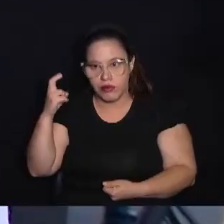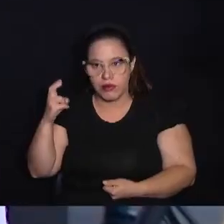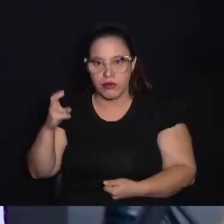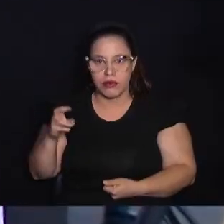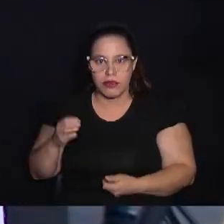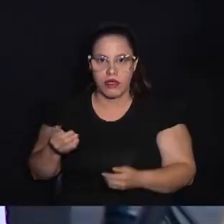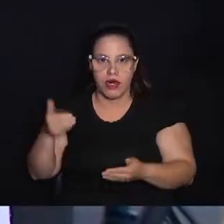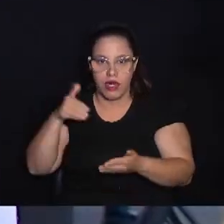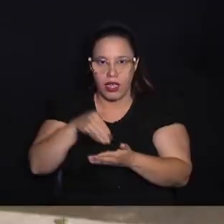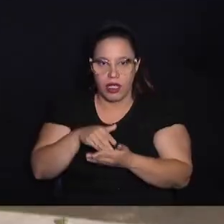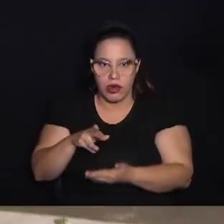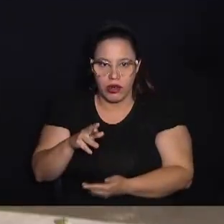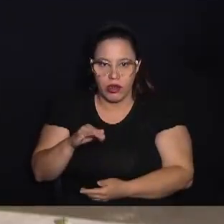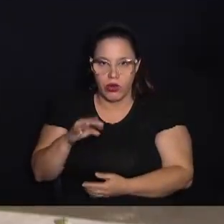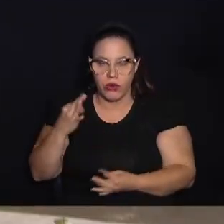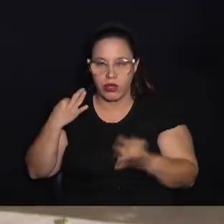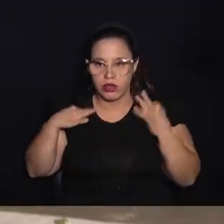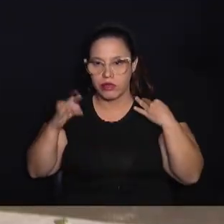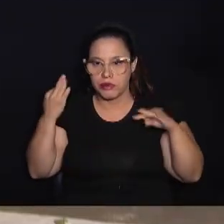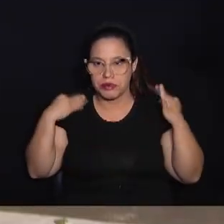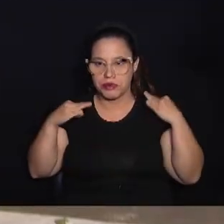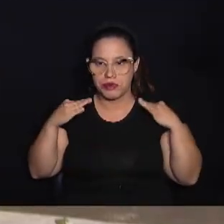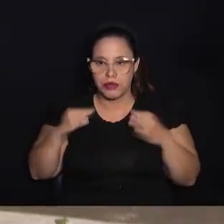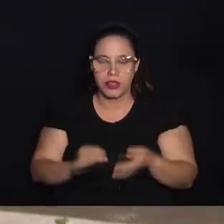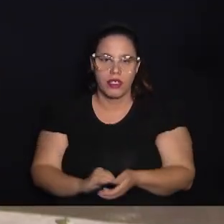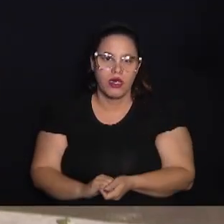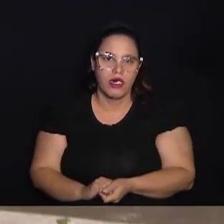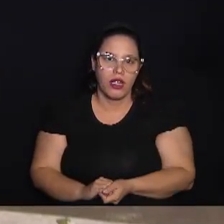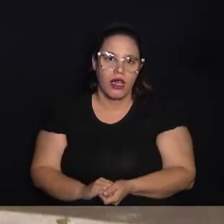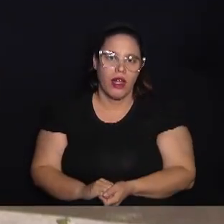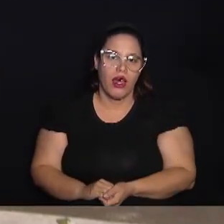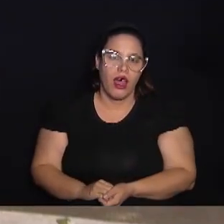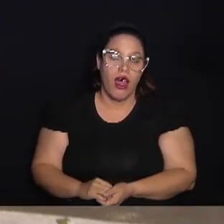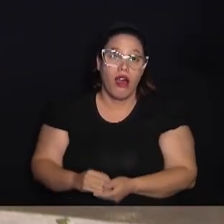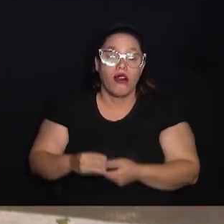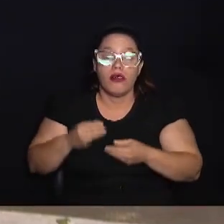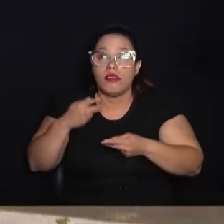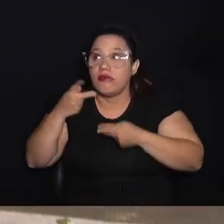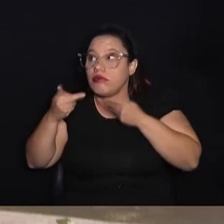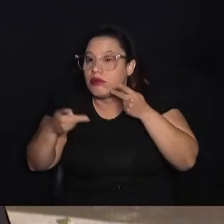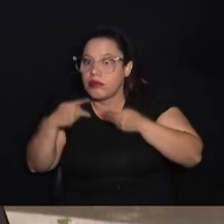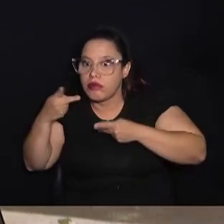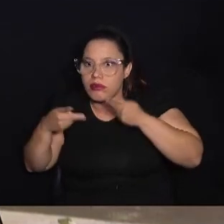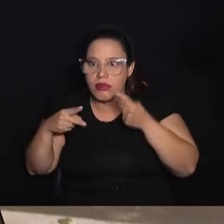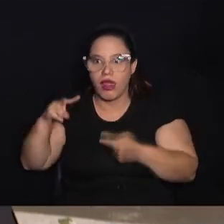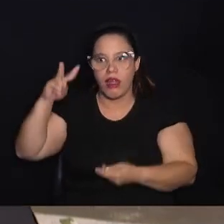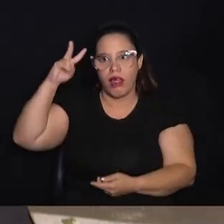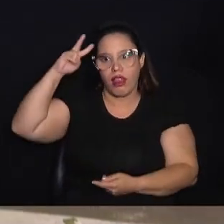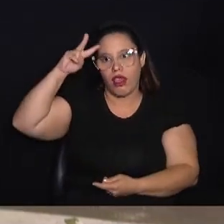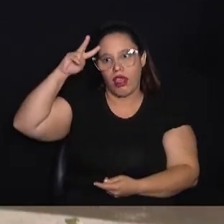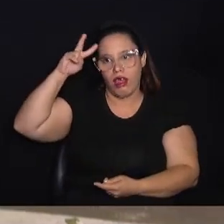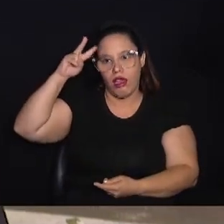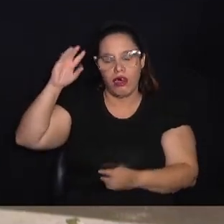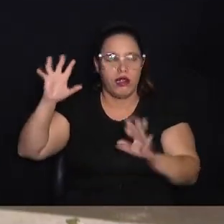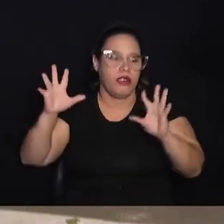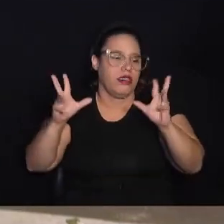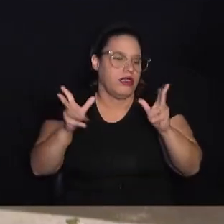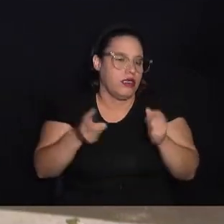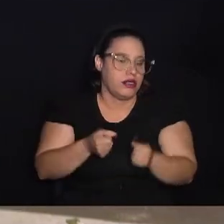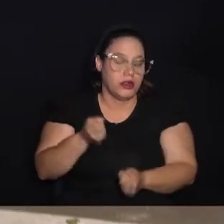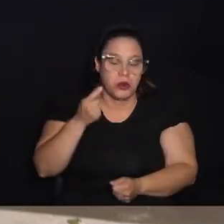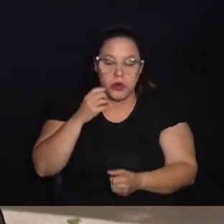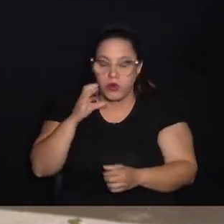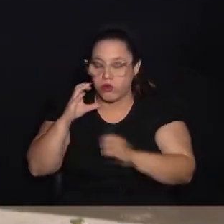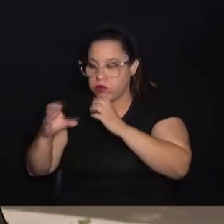calendário turístico da cidade eu acho que é uma forma da gente ressaltar a história da cidade porque em todos os pontos a gente vai contar